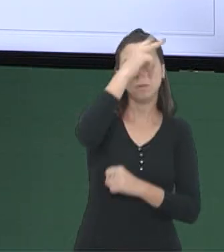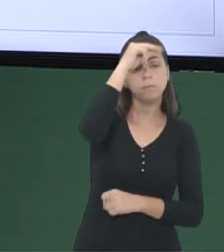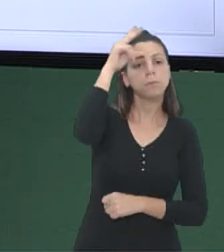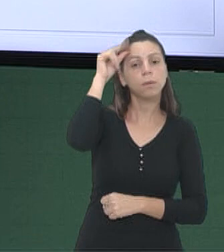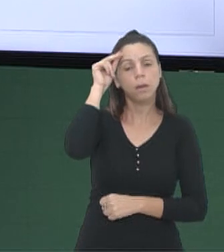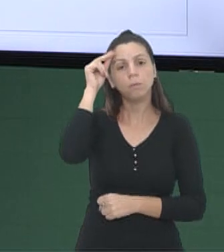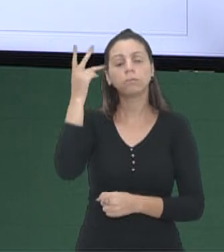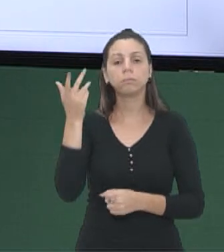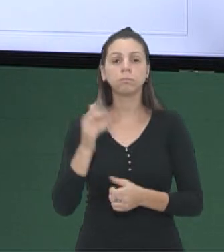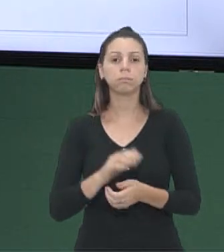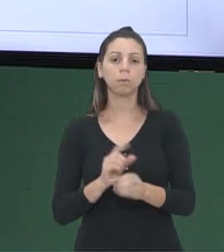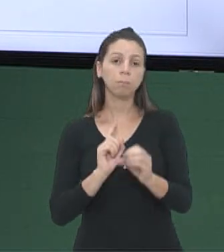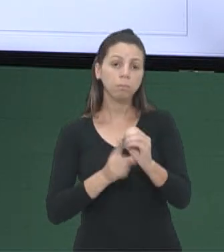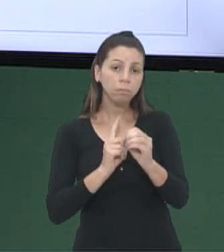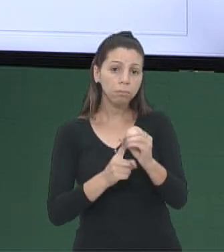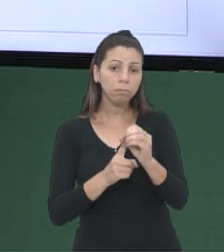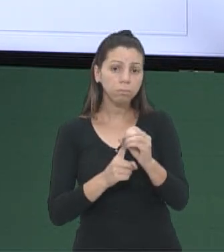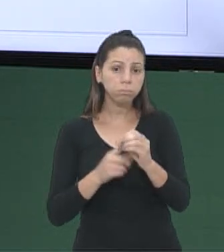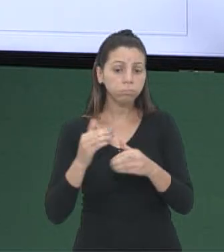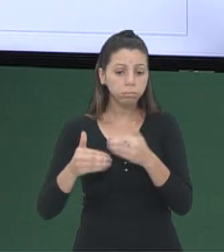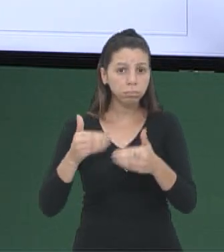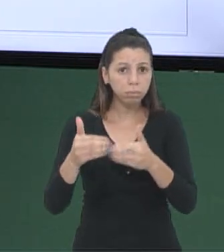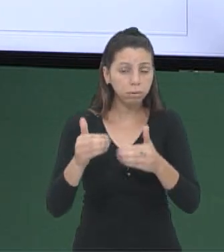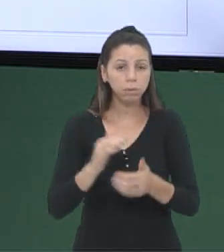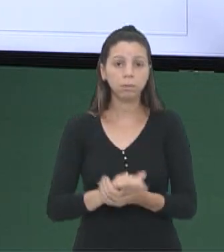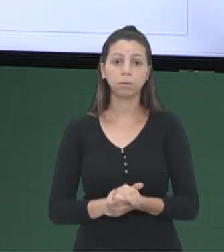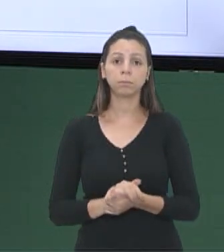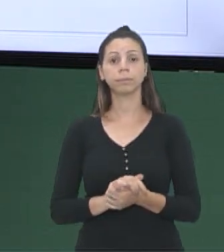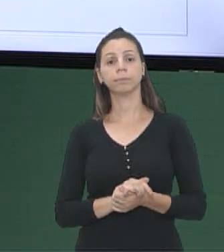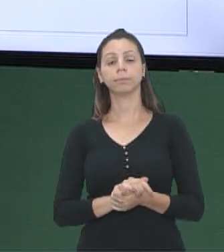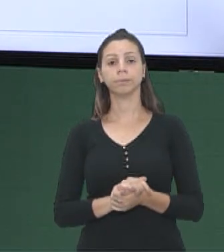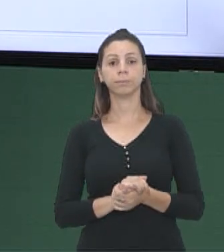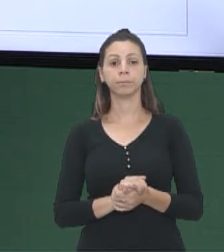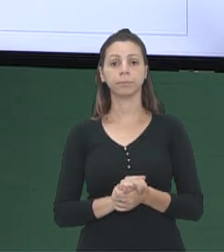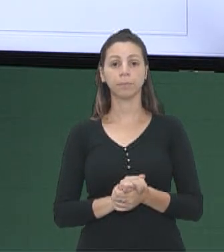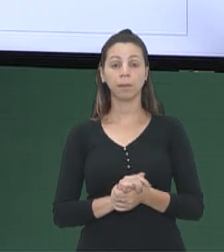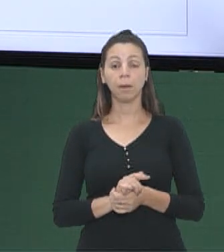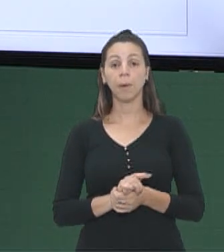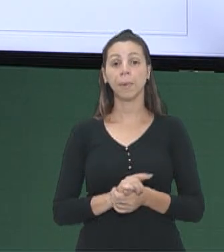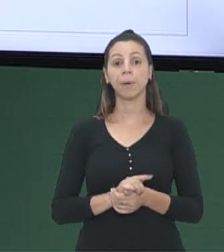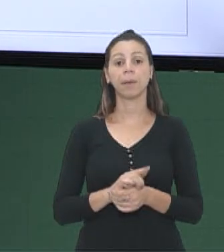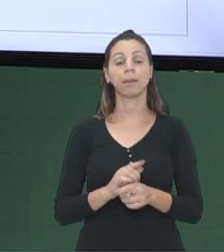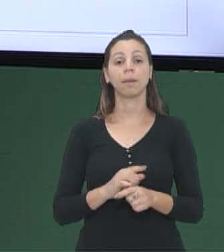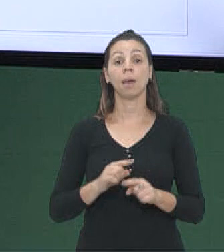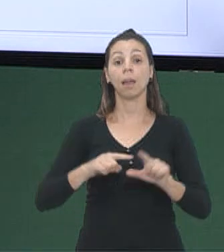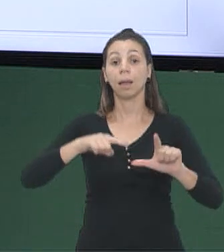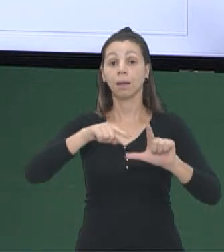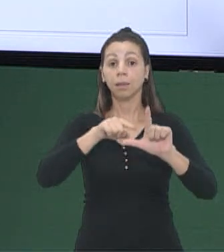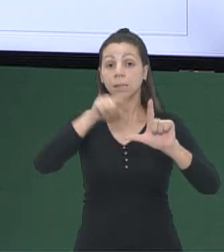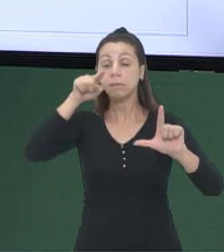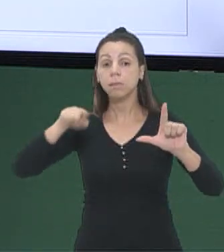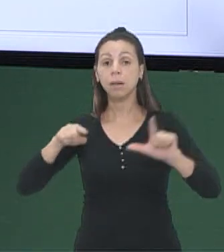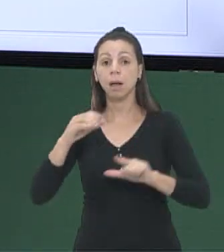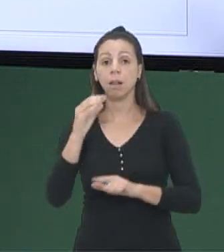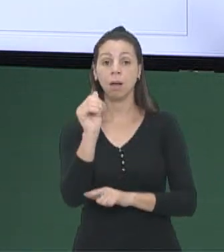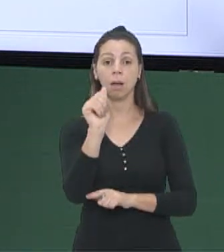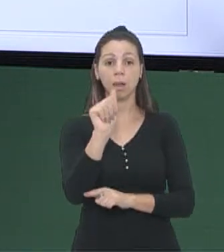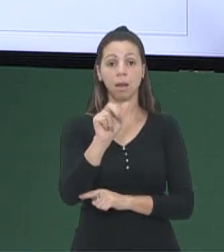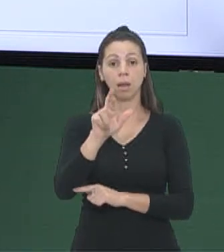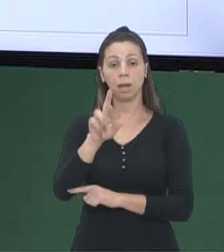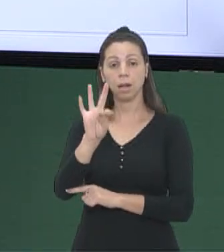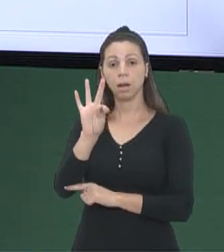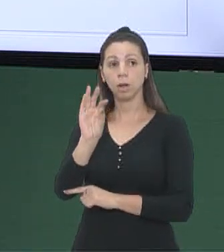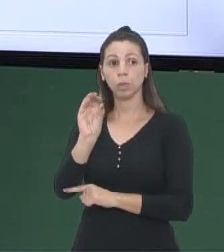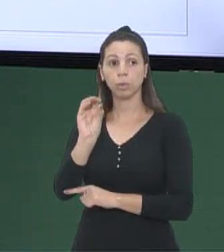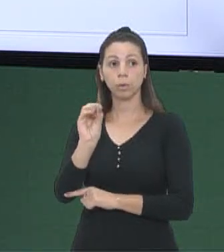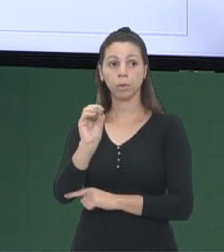e assim sucessivamente. Quando nós tratamos de escalas cartográficas, nós já temos uma outra